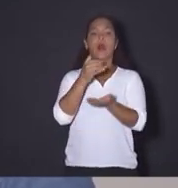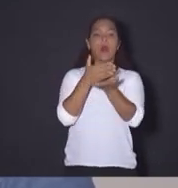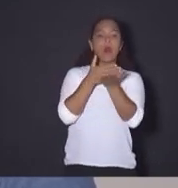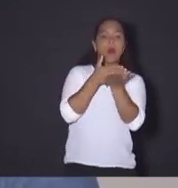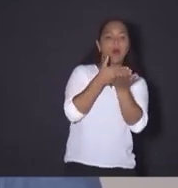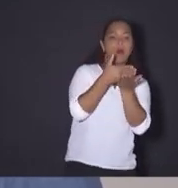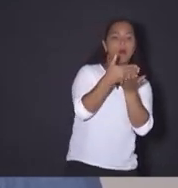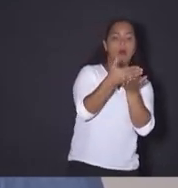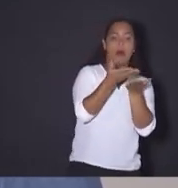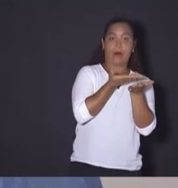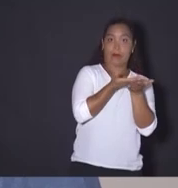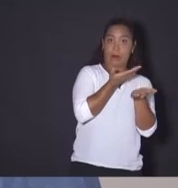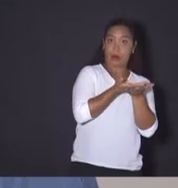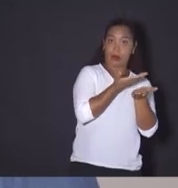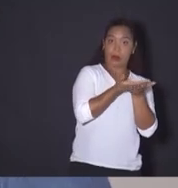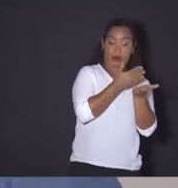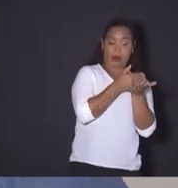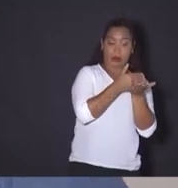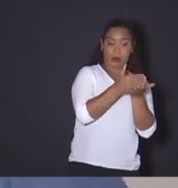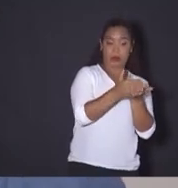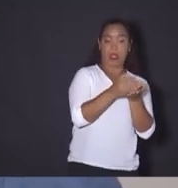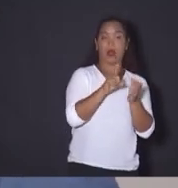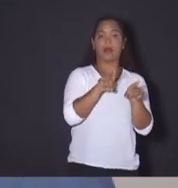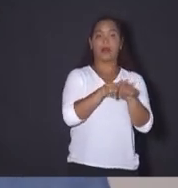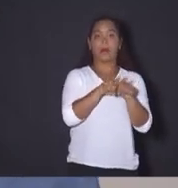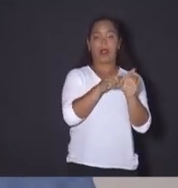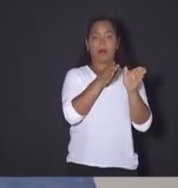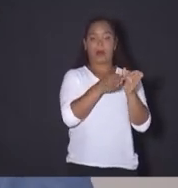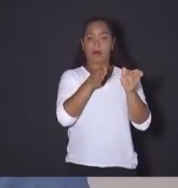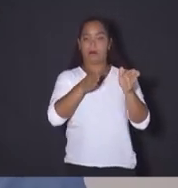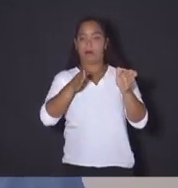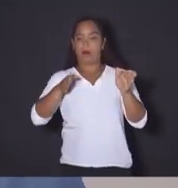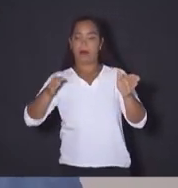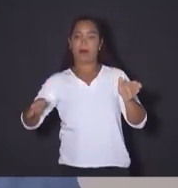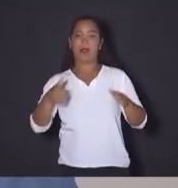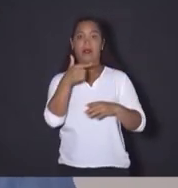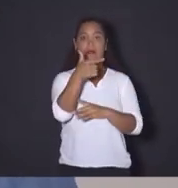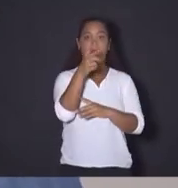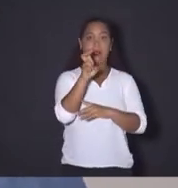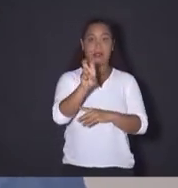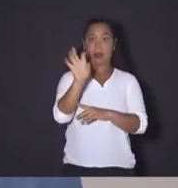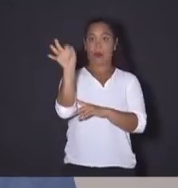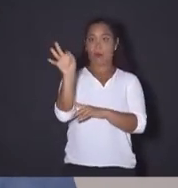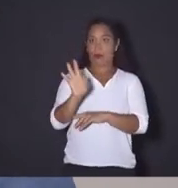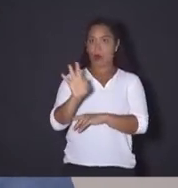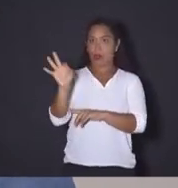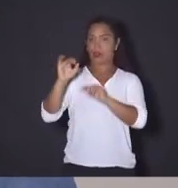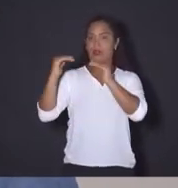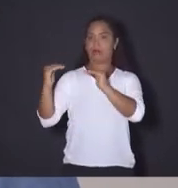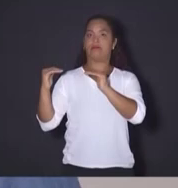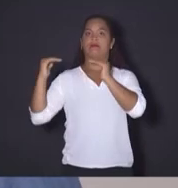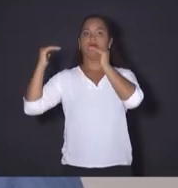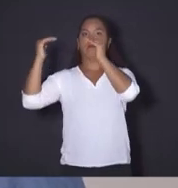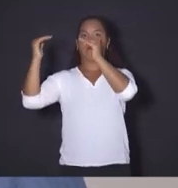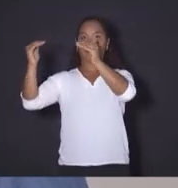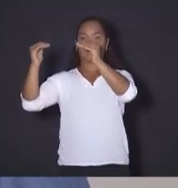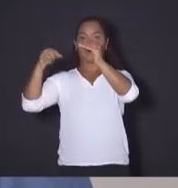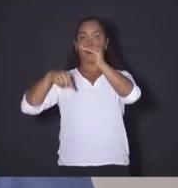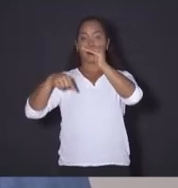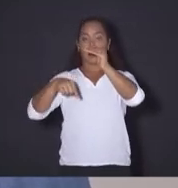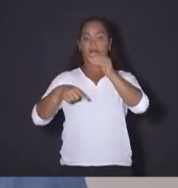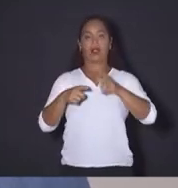continuada não é garantido que aqueles 25% informação e nível superior com a ampliação da educação básica obrigatória